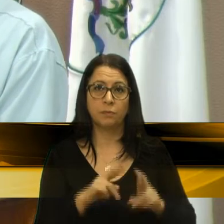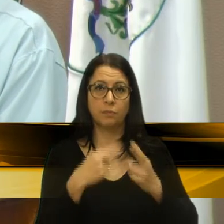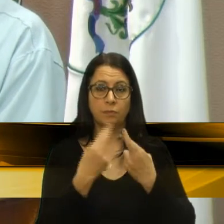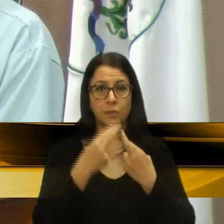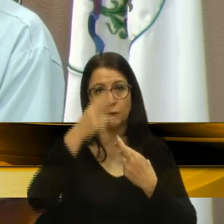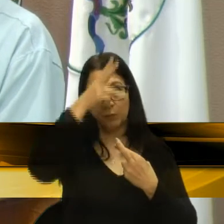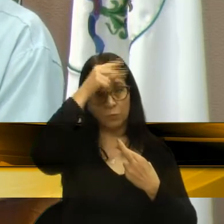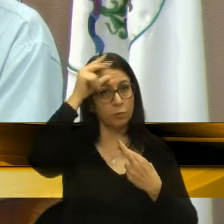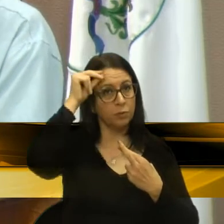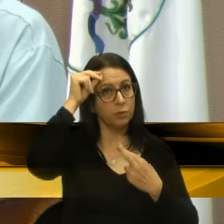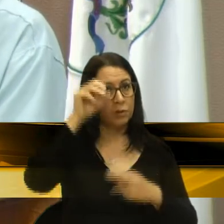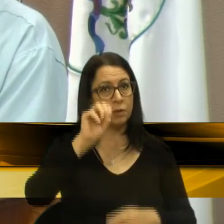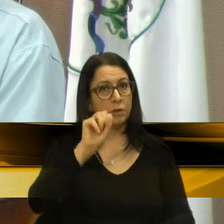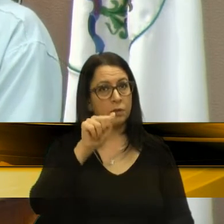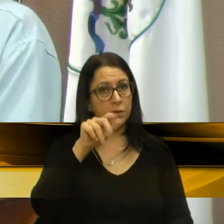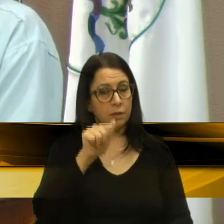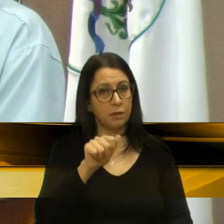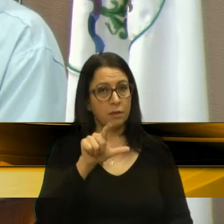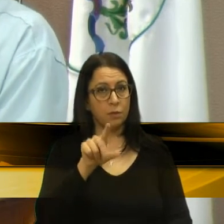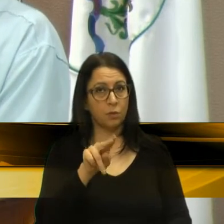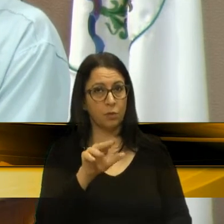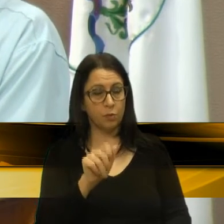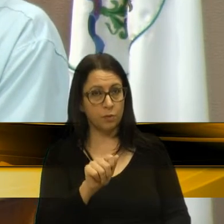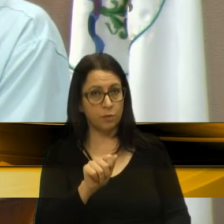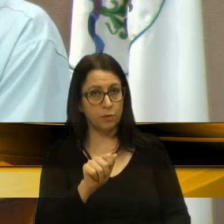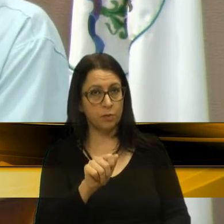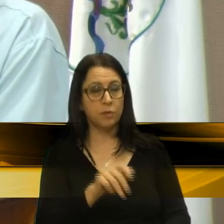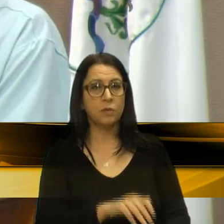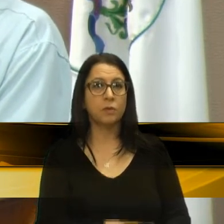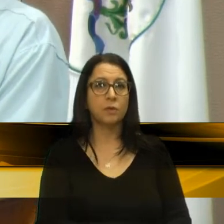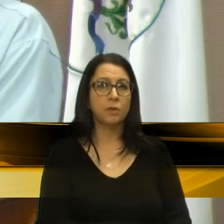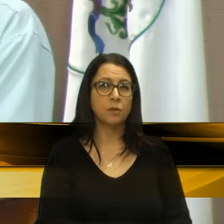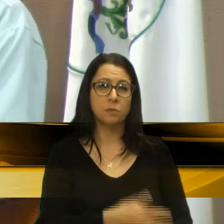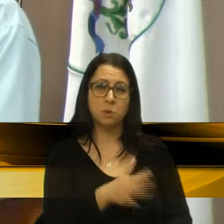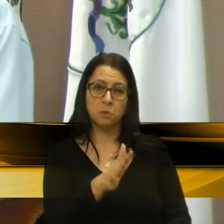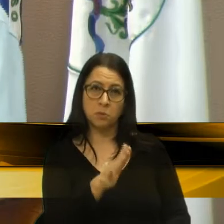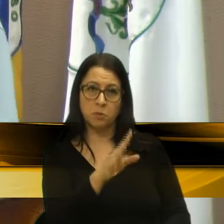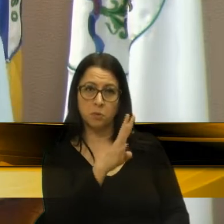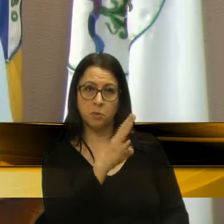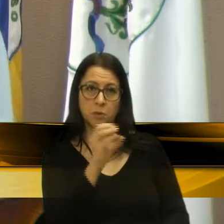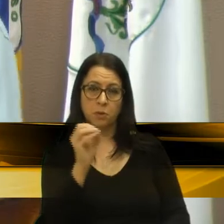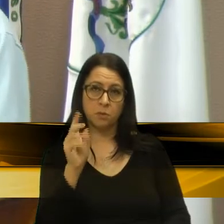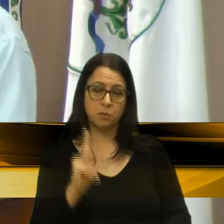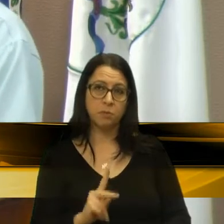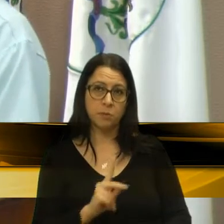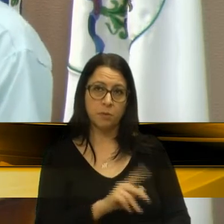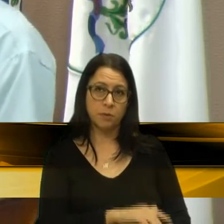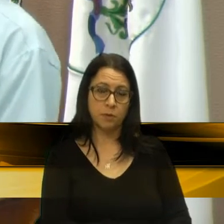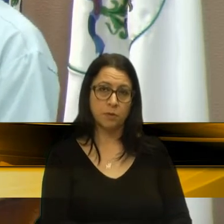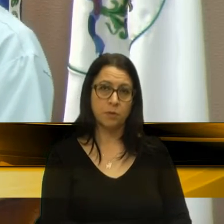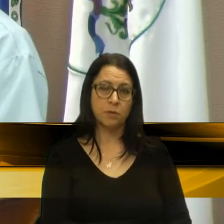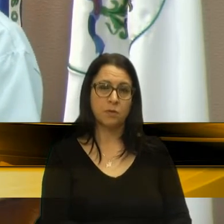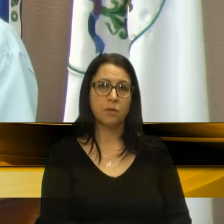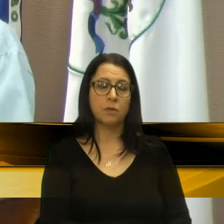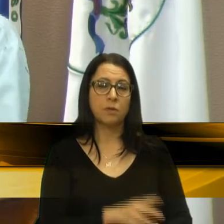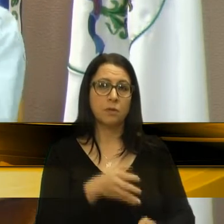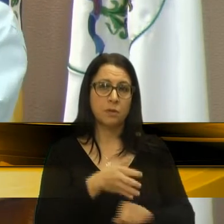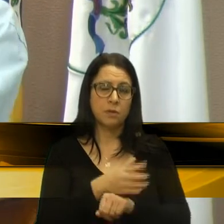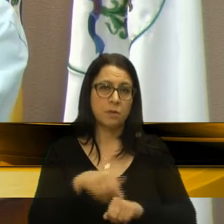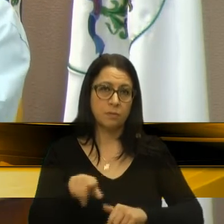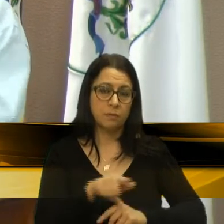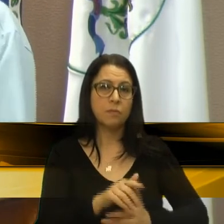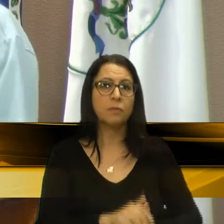que nós temos em escândalos também lá na em um entorno mais 400 pessoas na faziam participaram